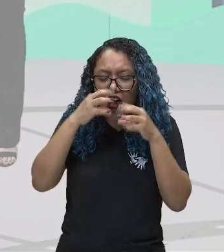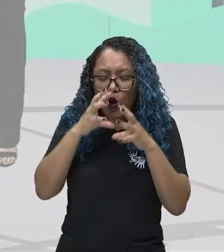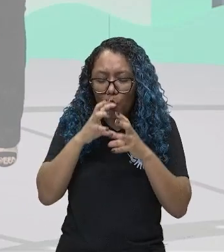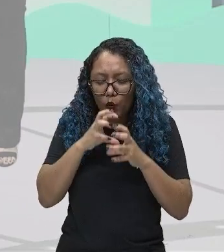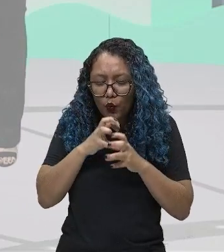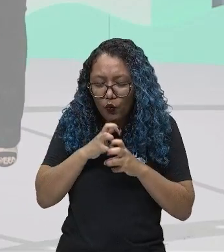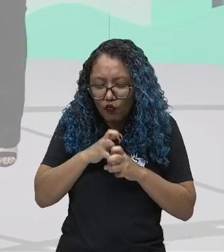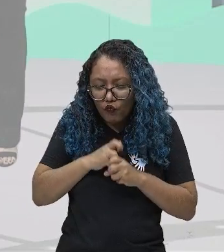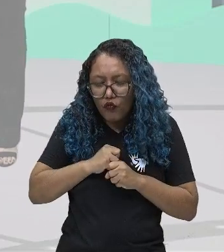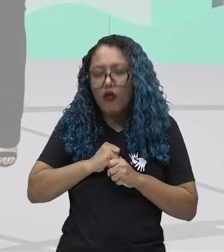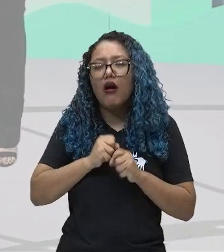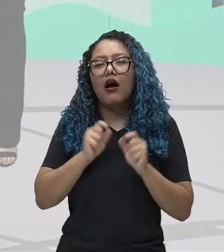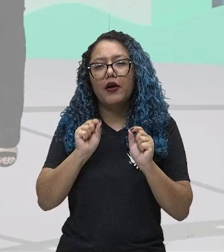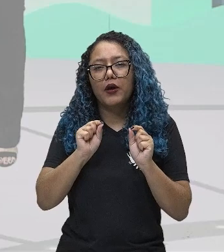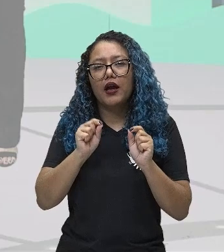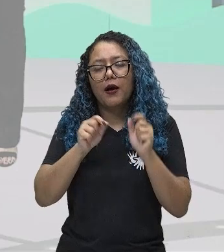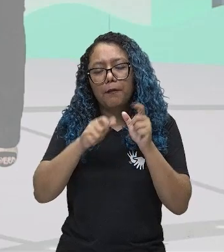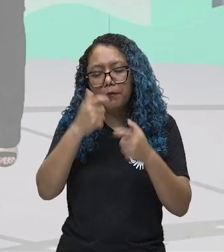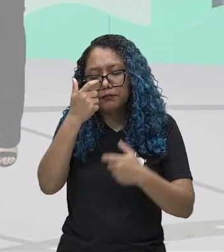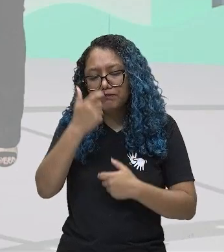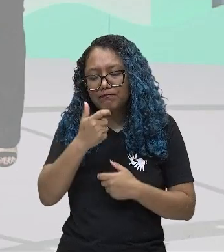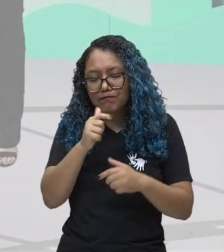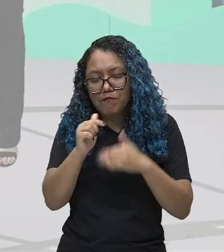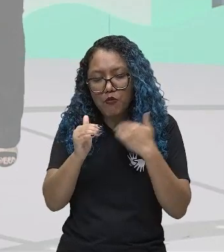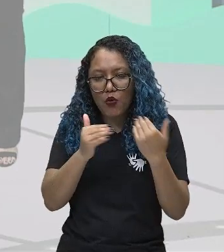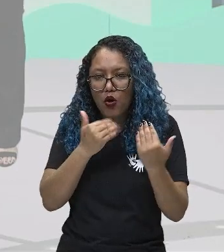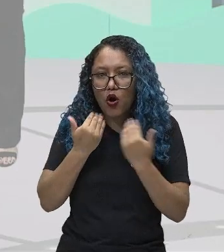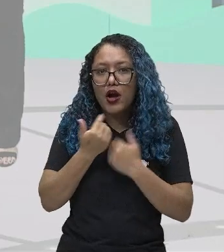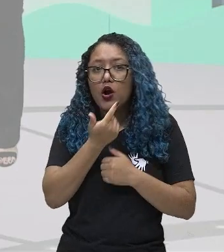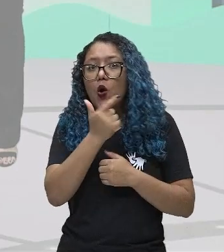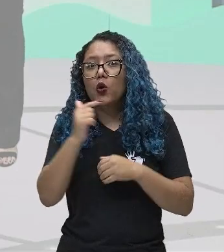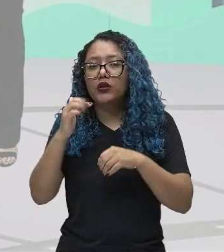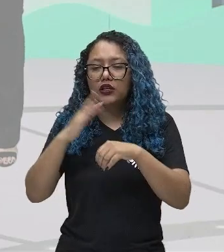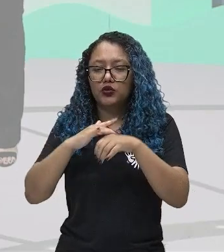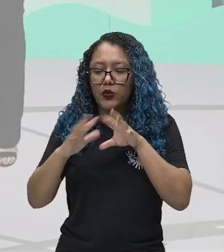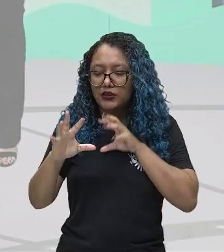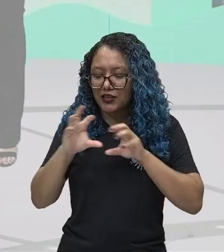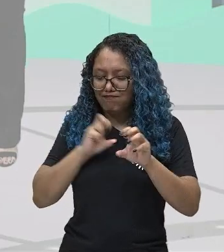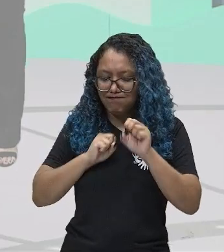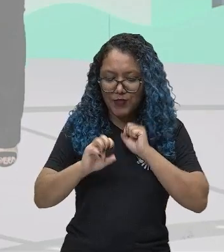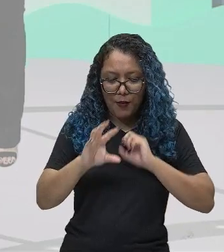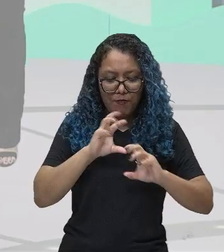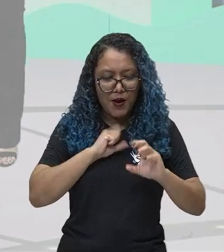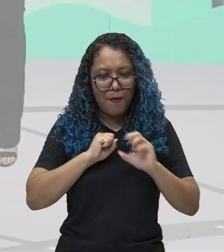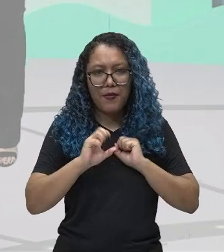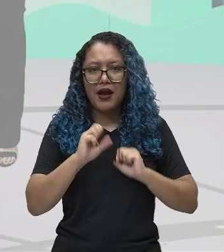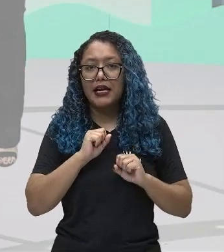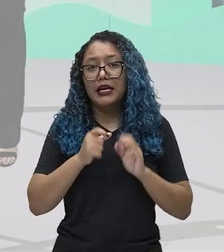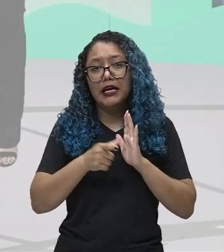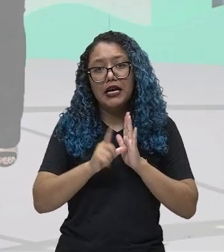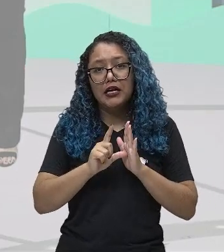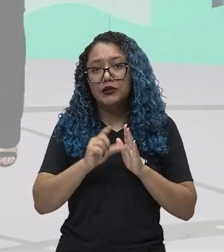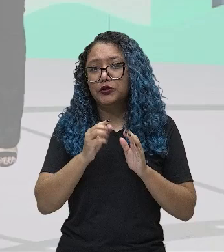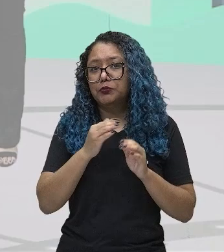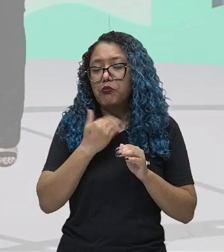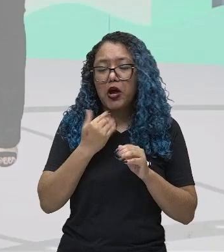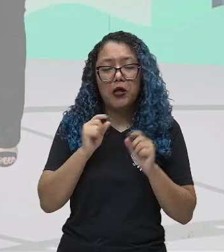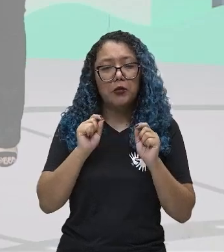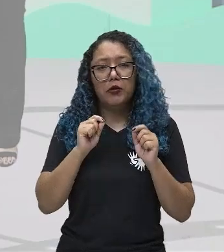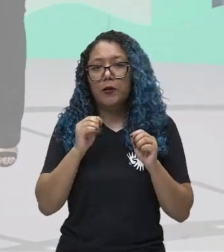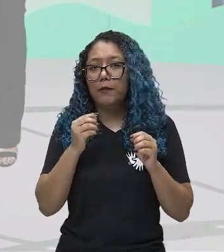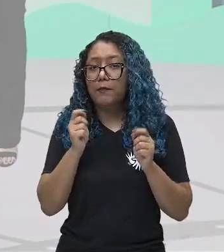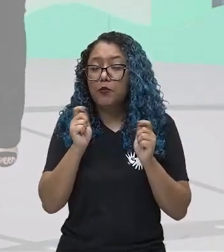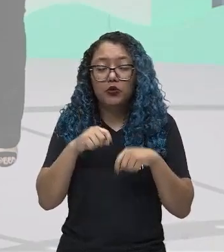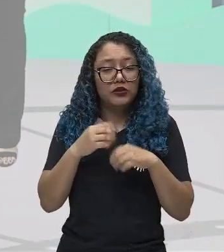pessoa acaba morrendo por outras doenças que normalmente não causariam uma morte, certo?